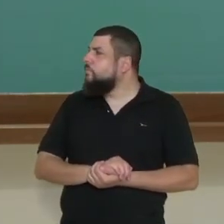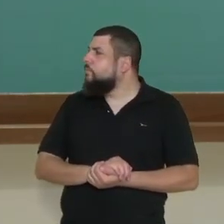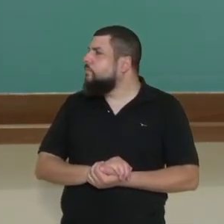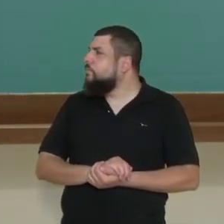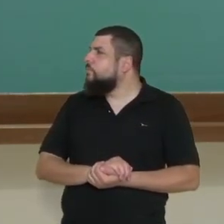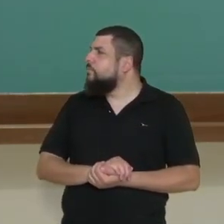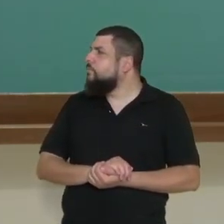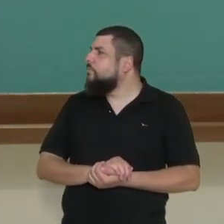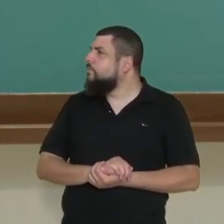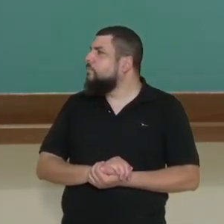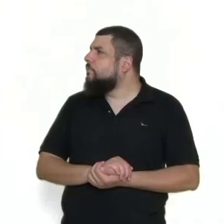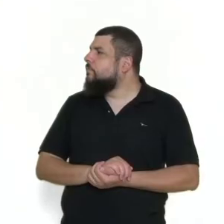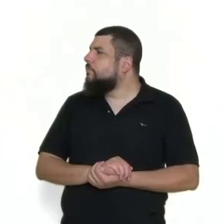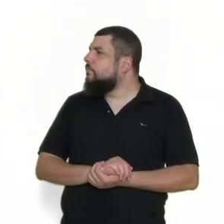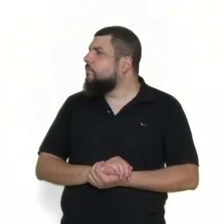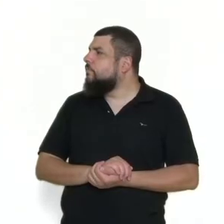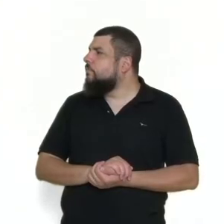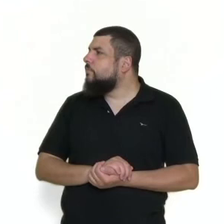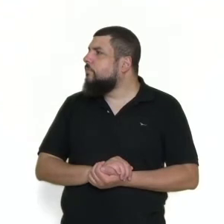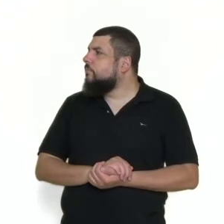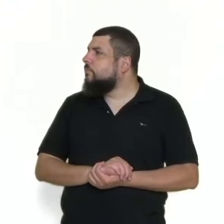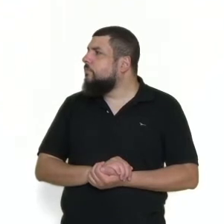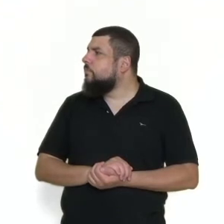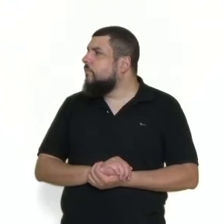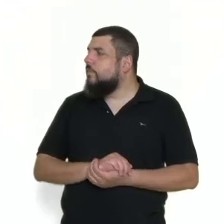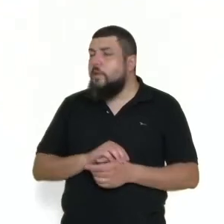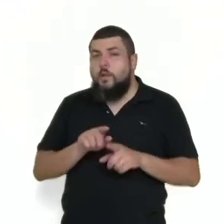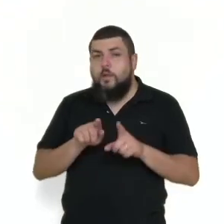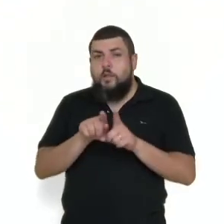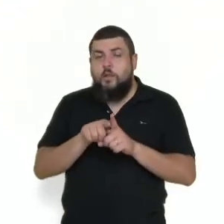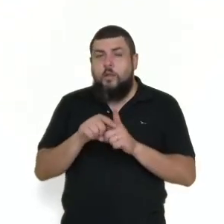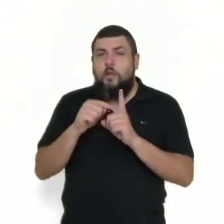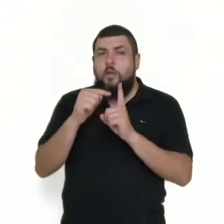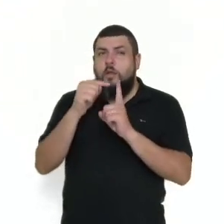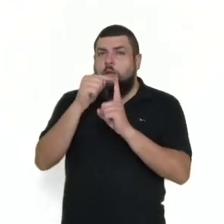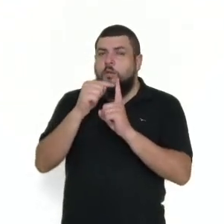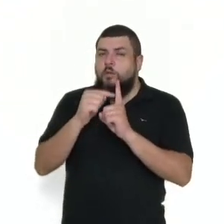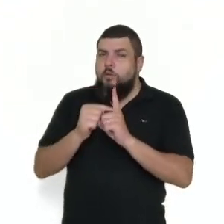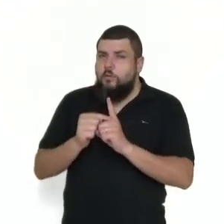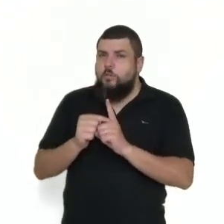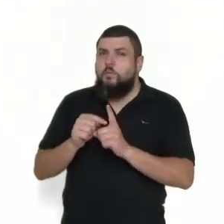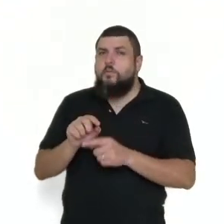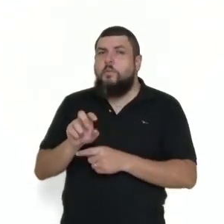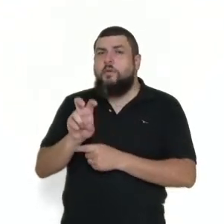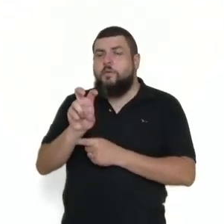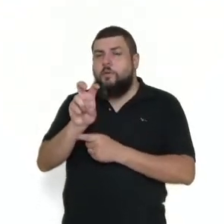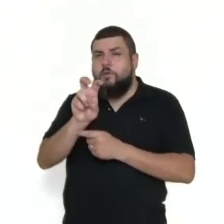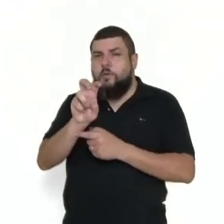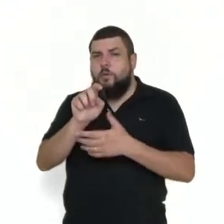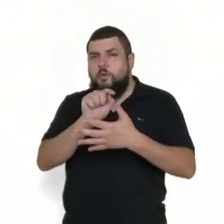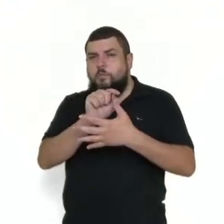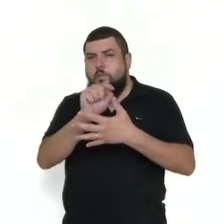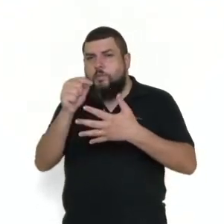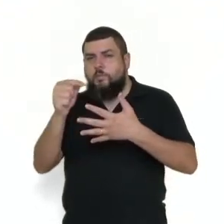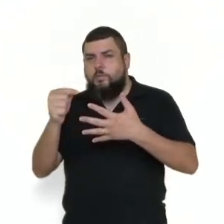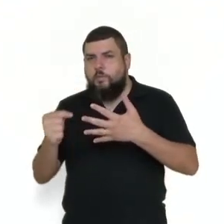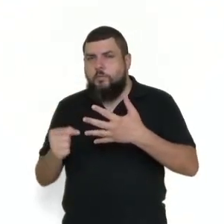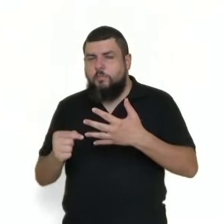tá? Classificado em 5 tipos distintos, então tem vários tipos de campos, conforme também a região do mundo em que